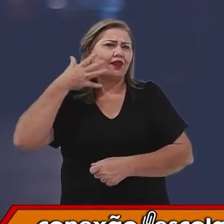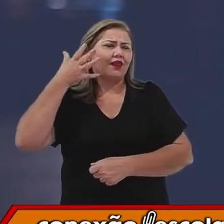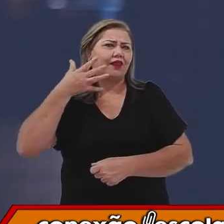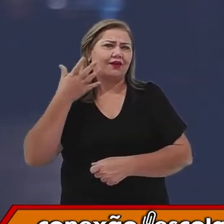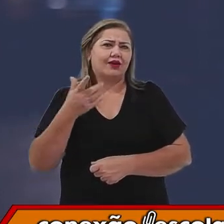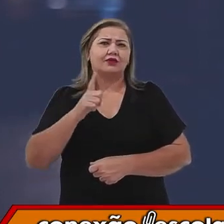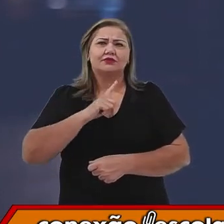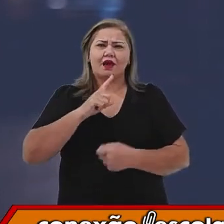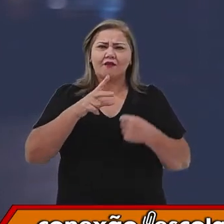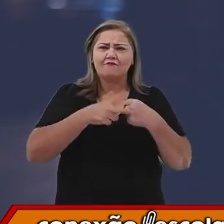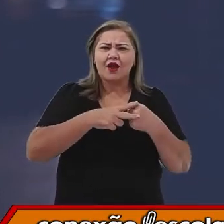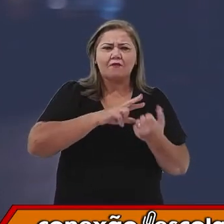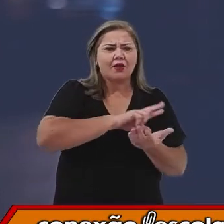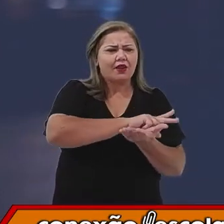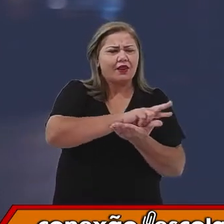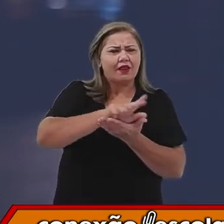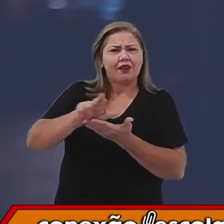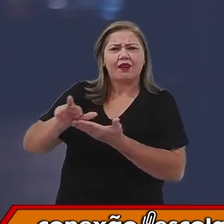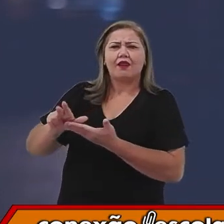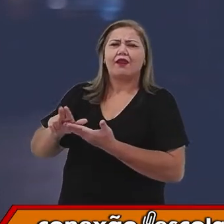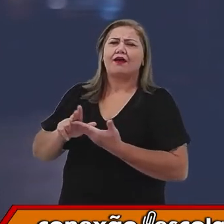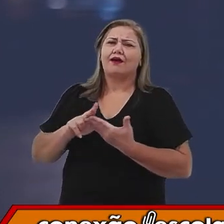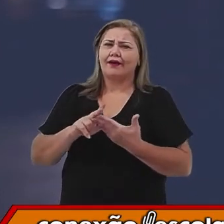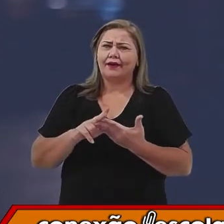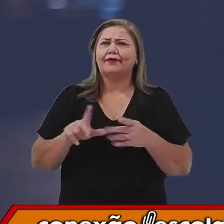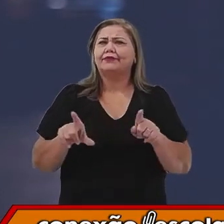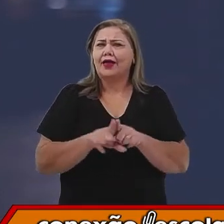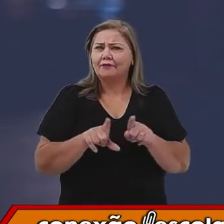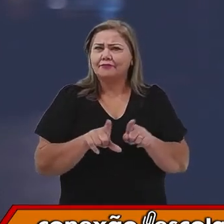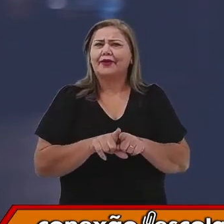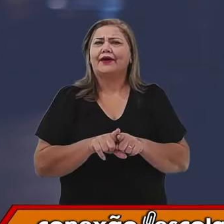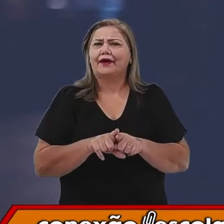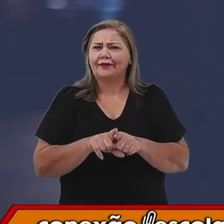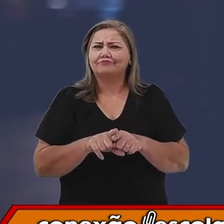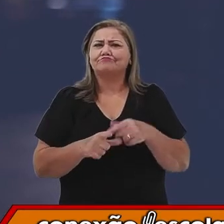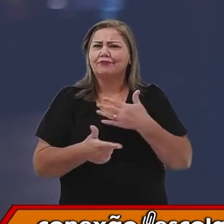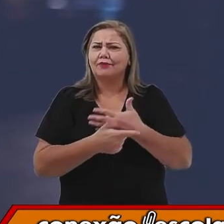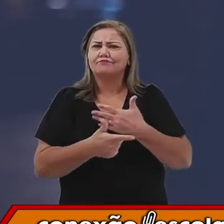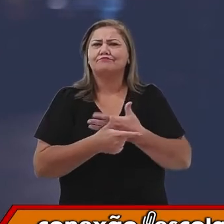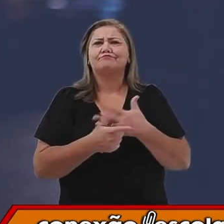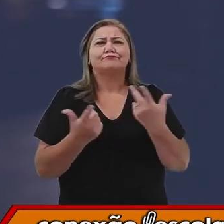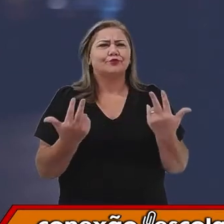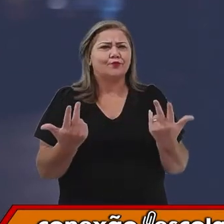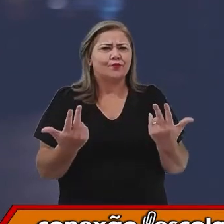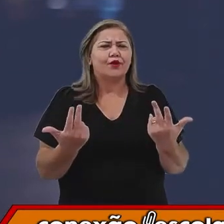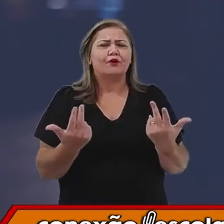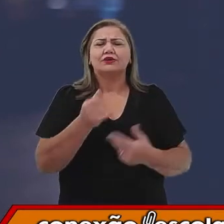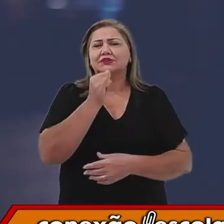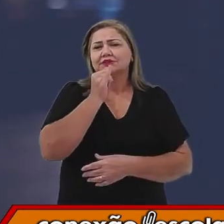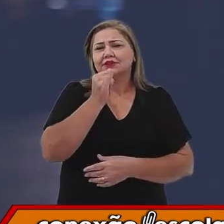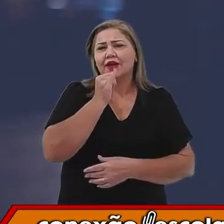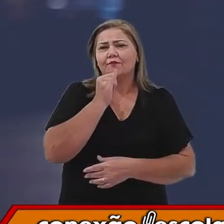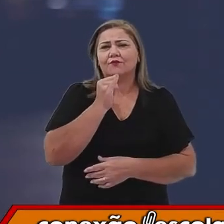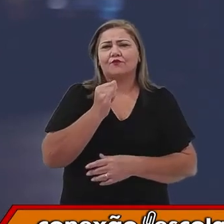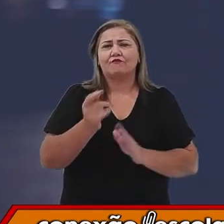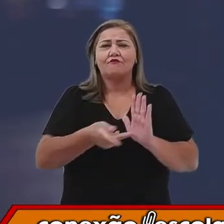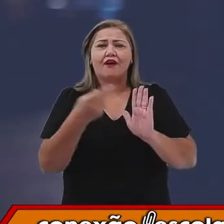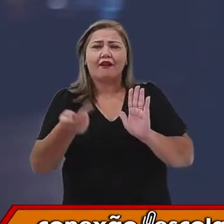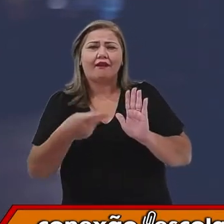tantos outros verbos que vão exercer essa mesma função, como, por exemplo,